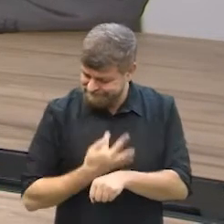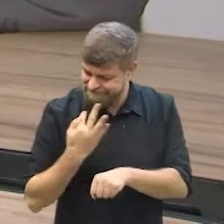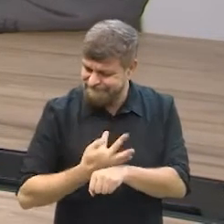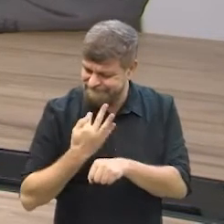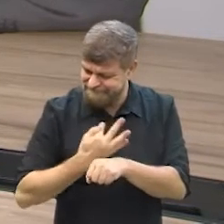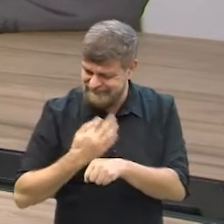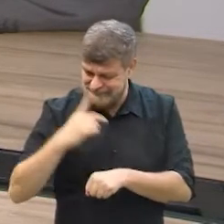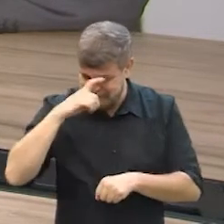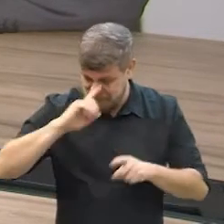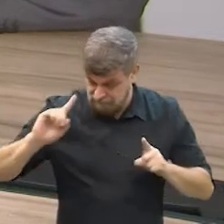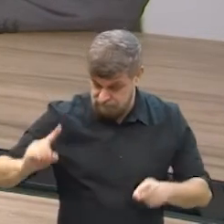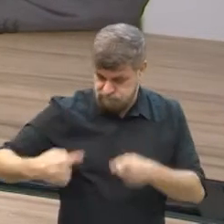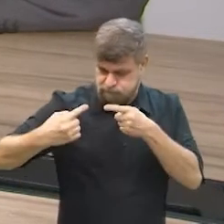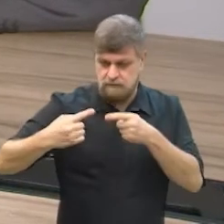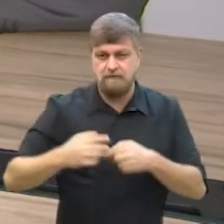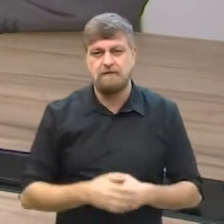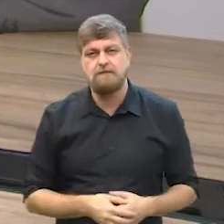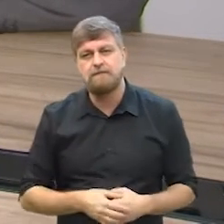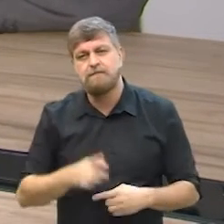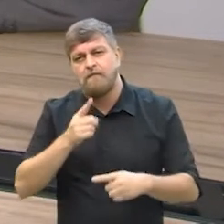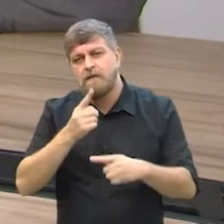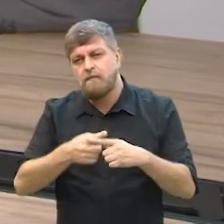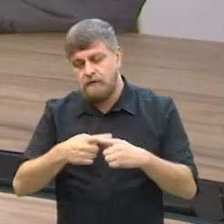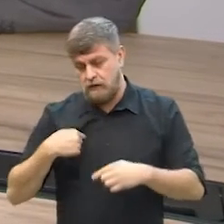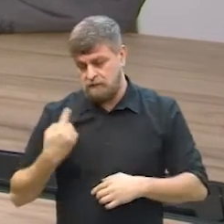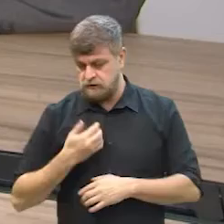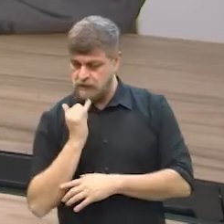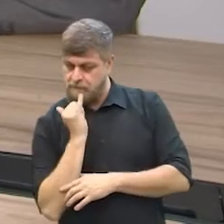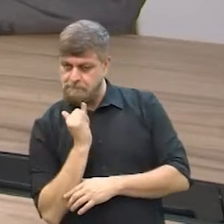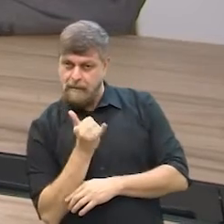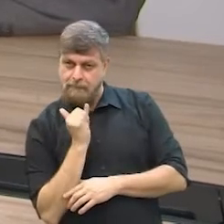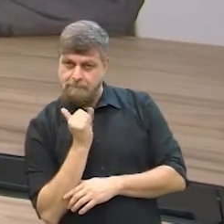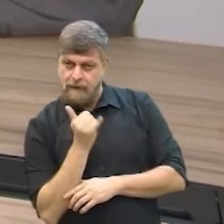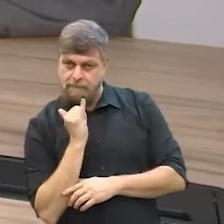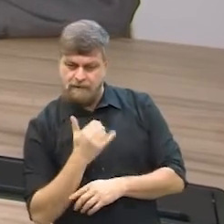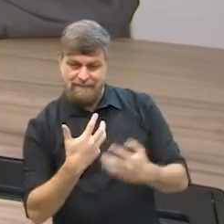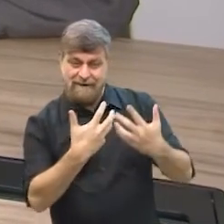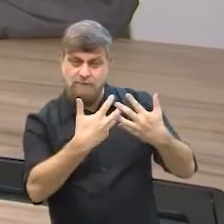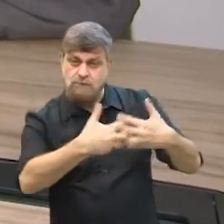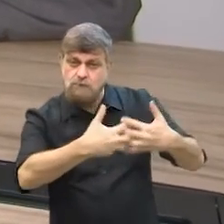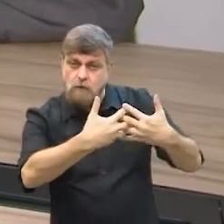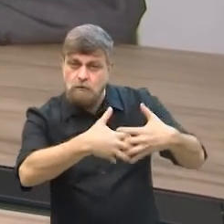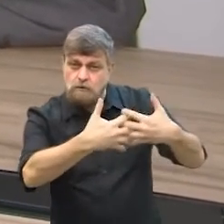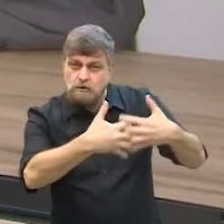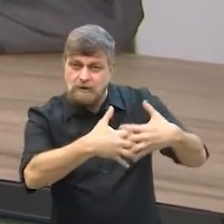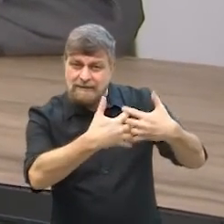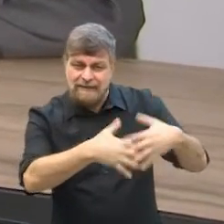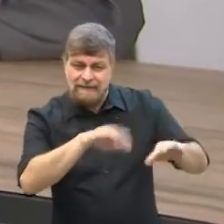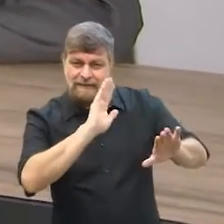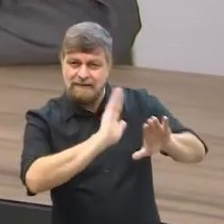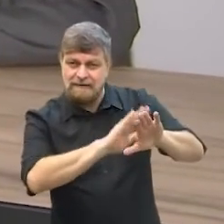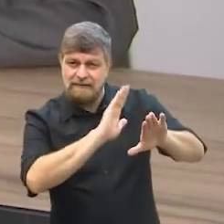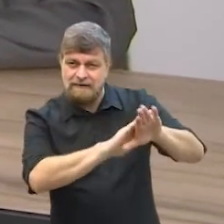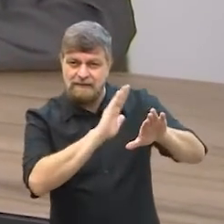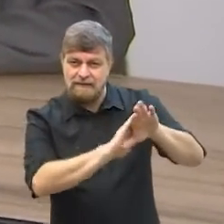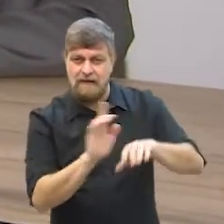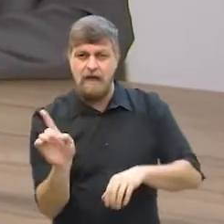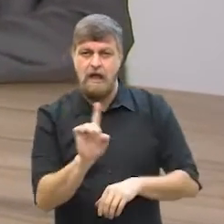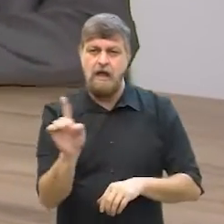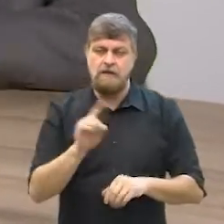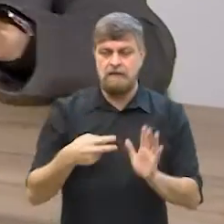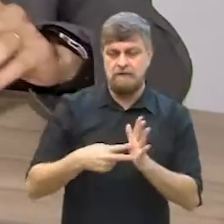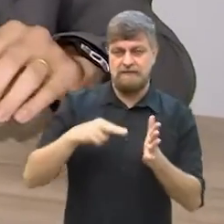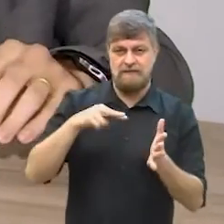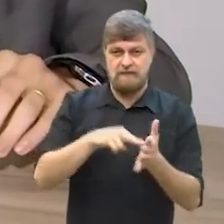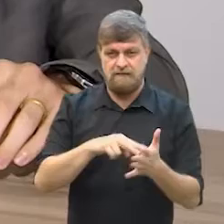o mais desafiador. Porque quando a gente fala de execução, não é algo